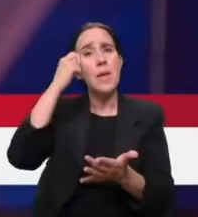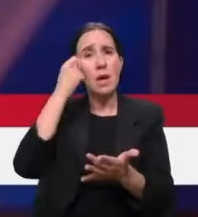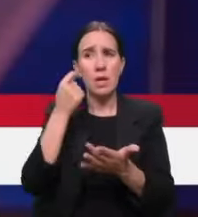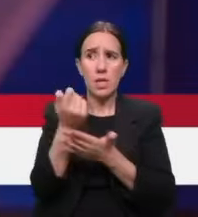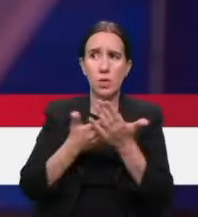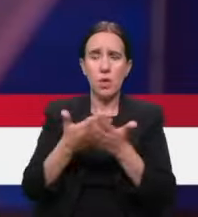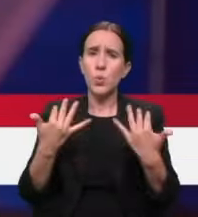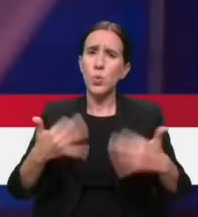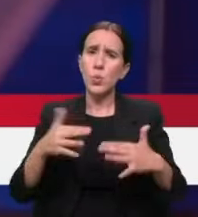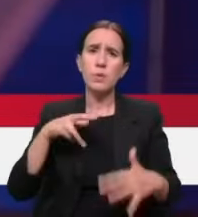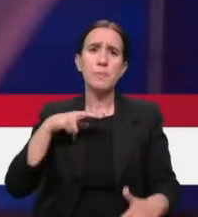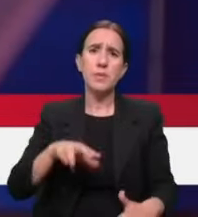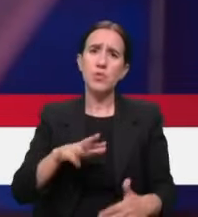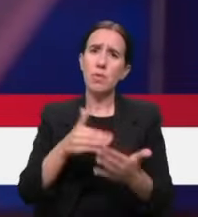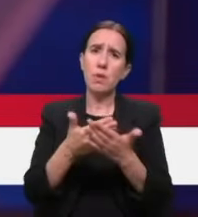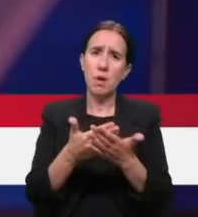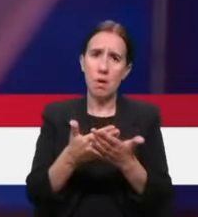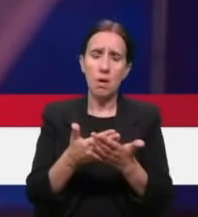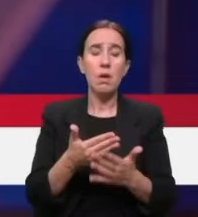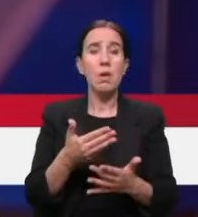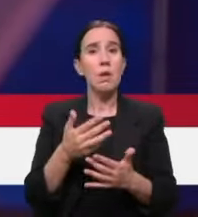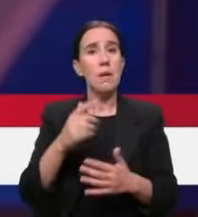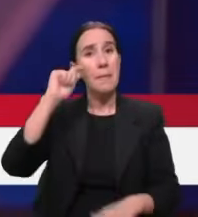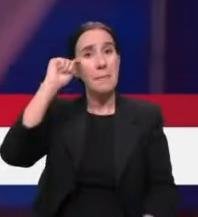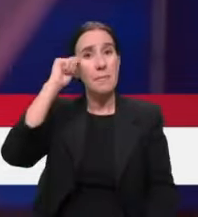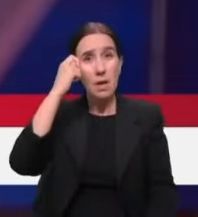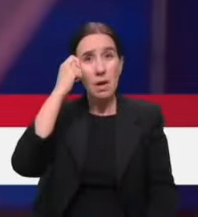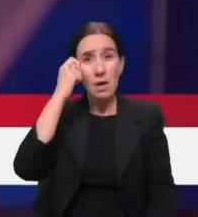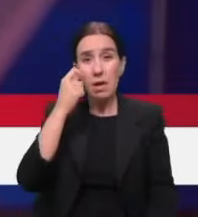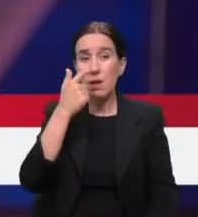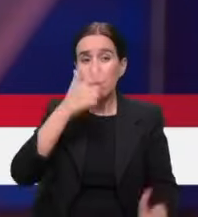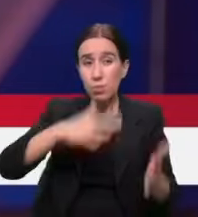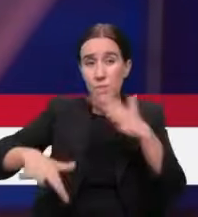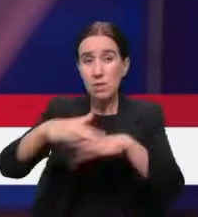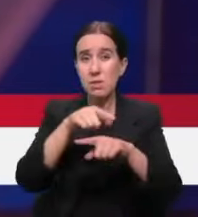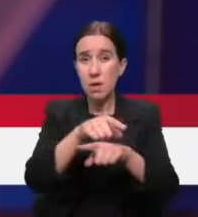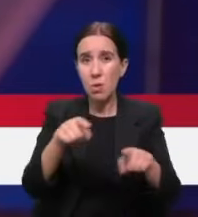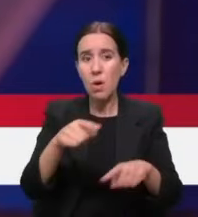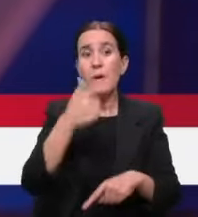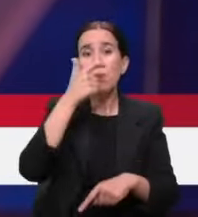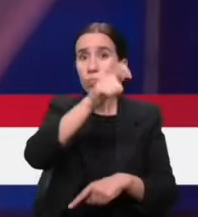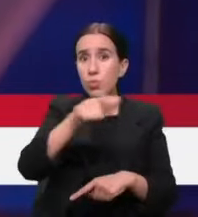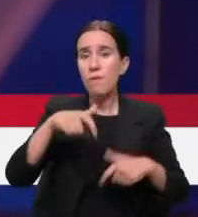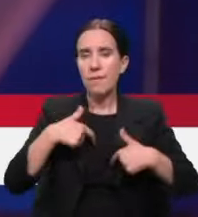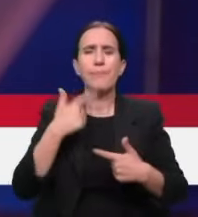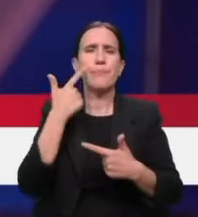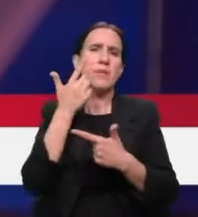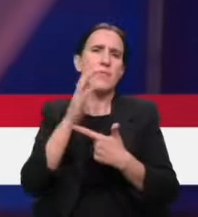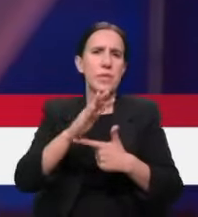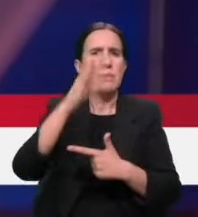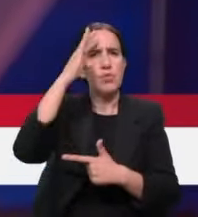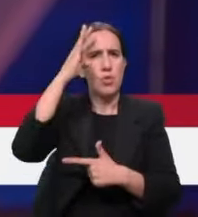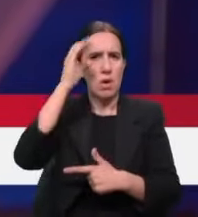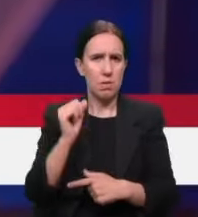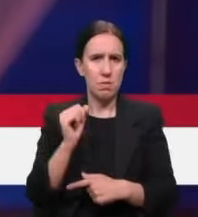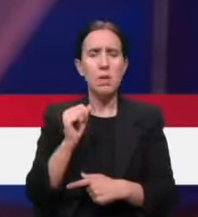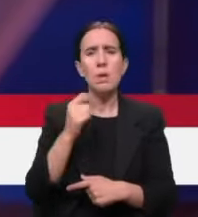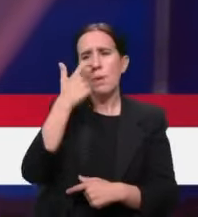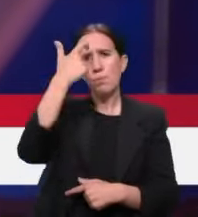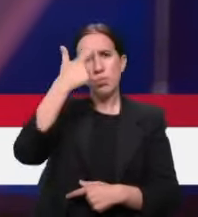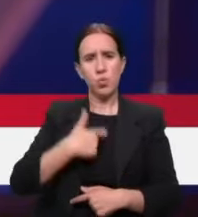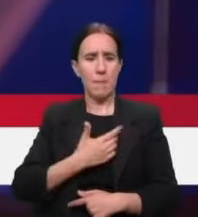económico brutal ao país, o prejuízo para as populações, para as pessoas em si. Imagine, não é justo uma pessoa